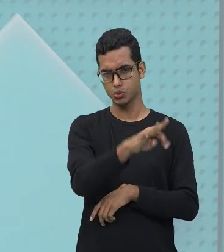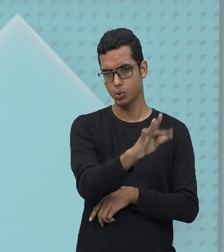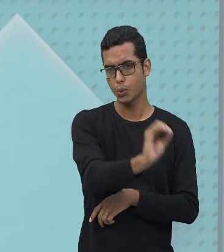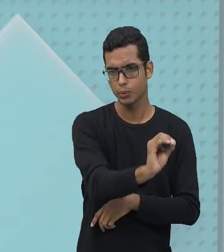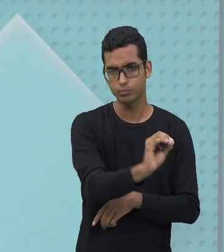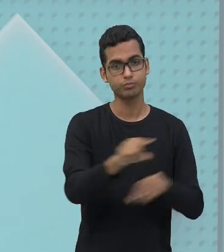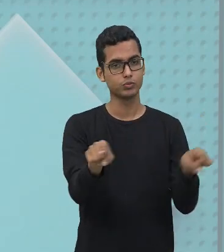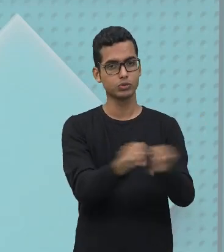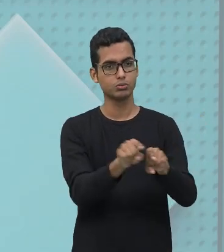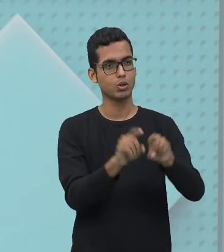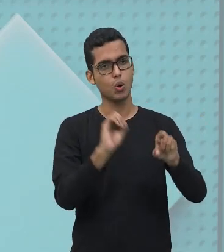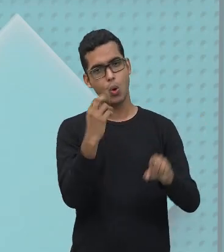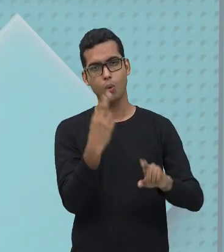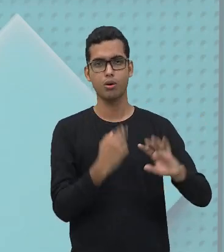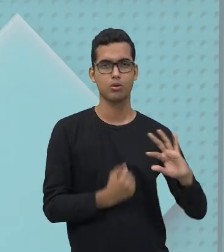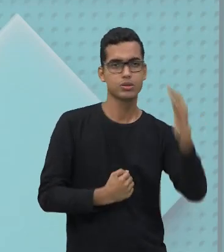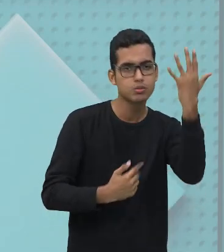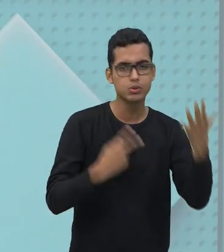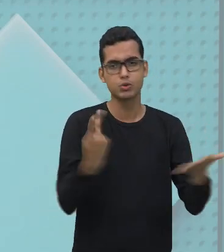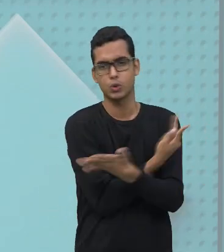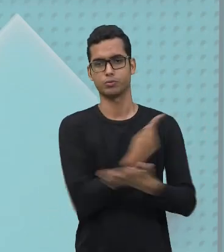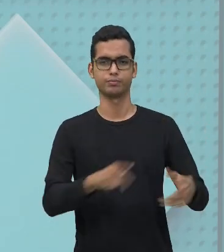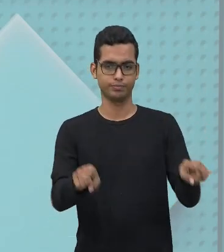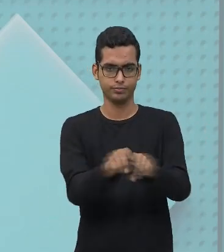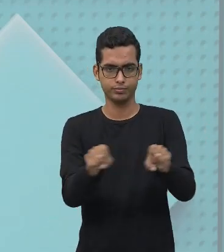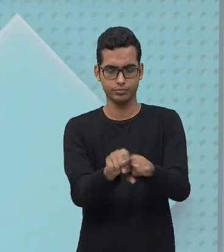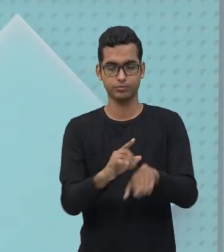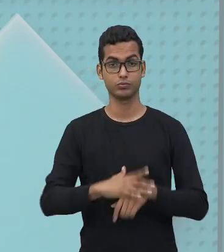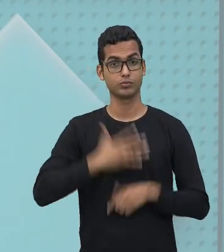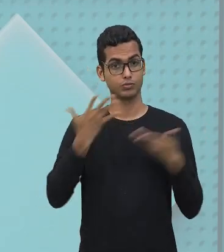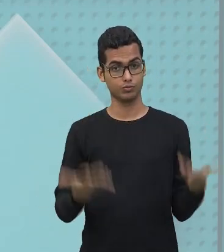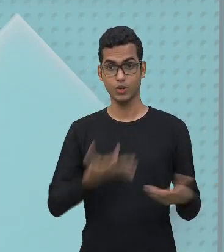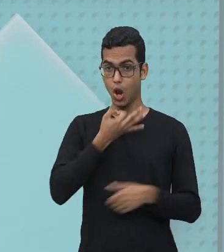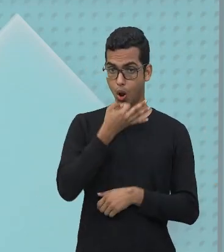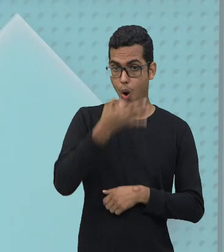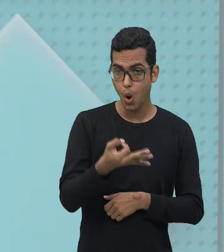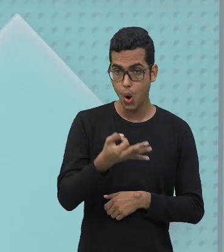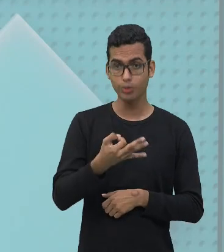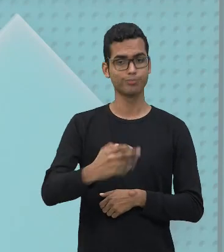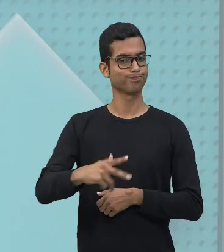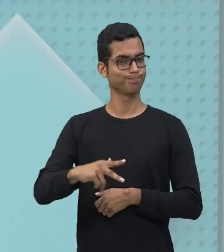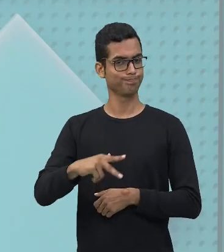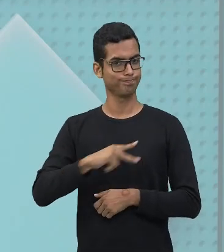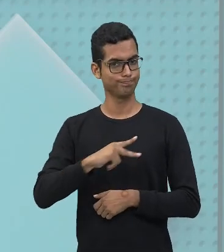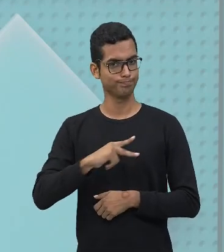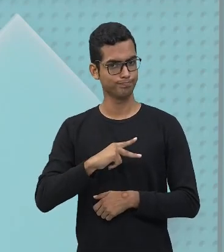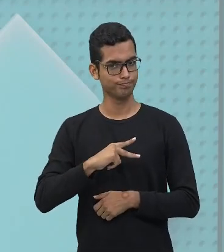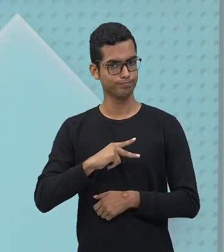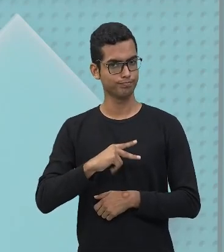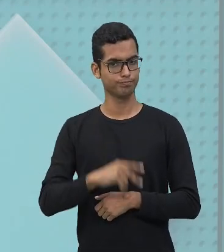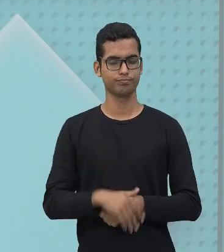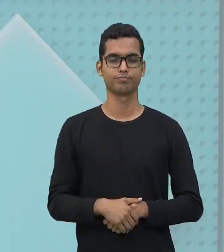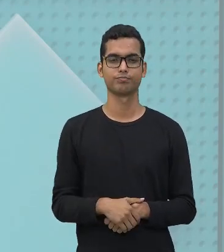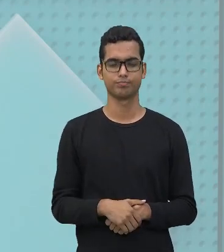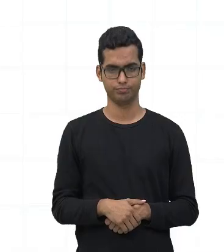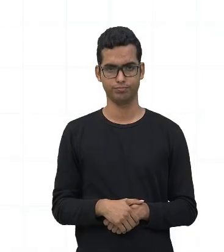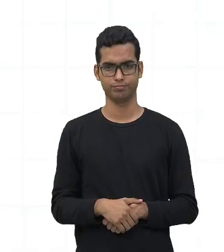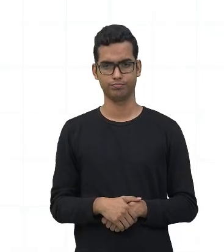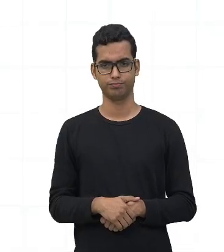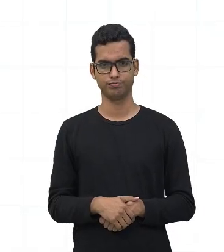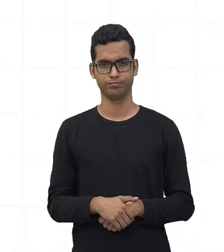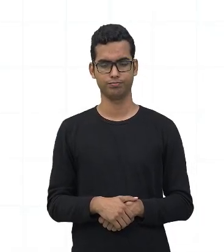determinada situação. Então, a opinião, ela é muito pessoal e ela é subjetiva,